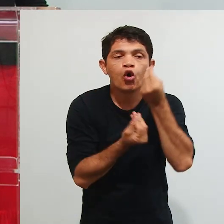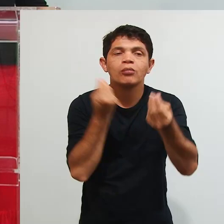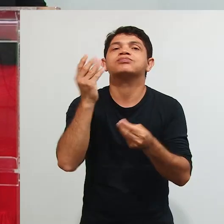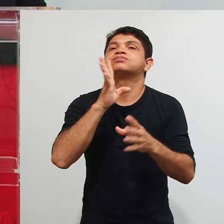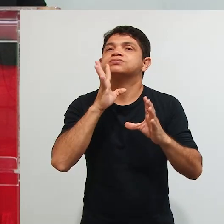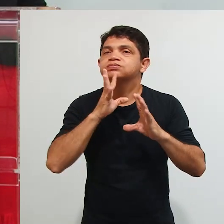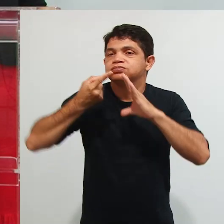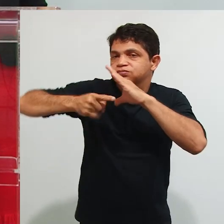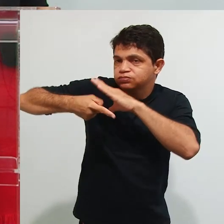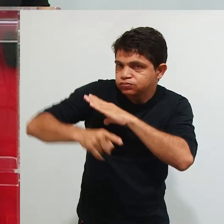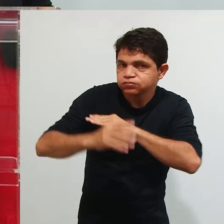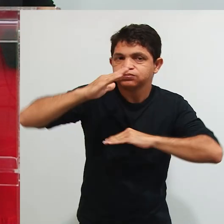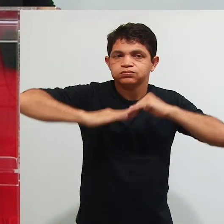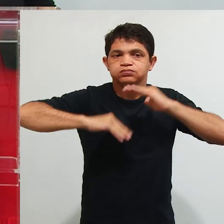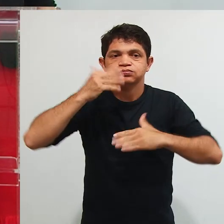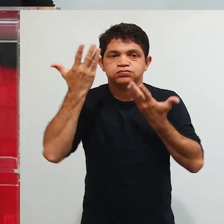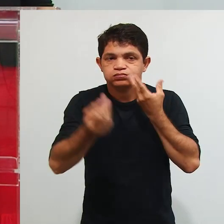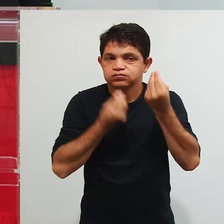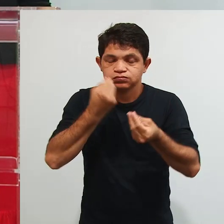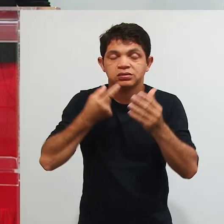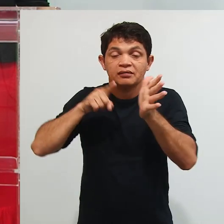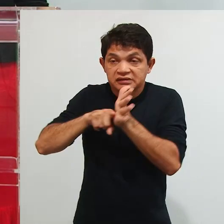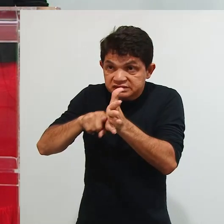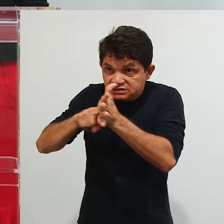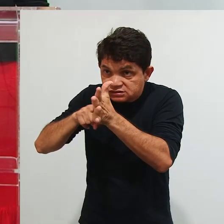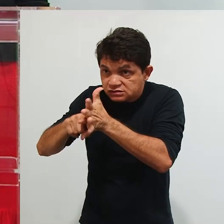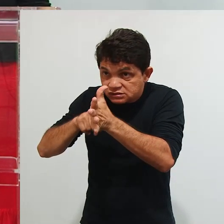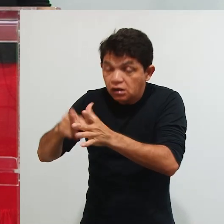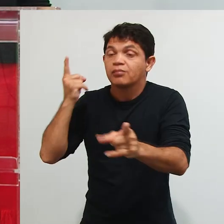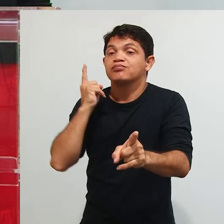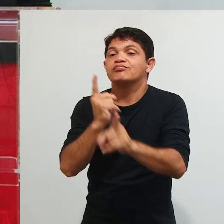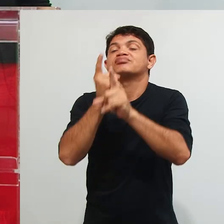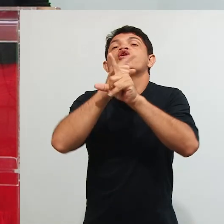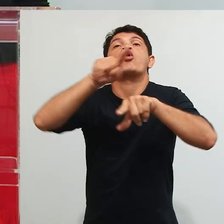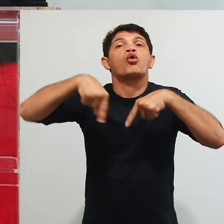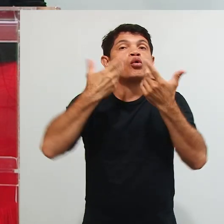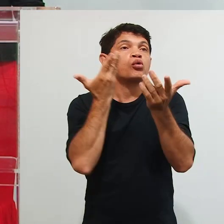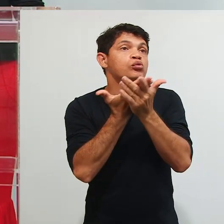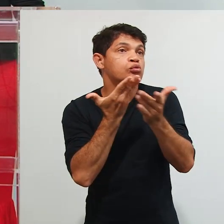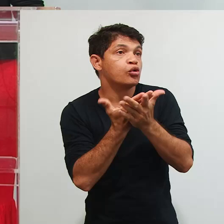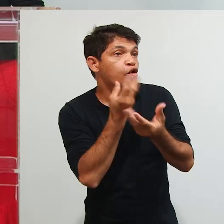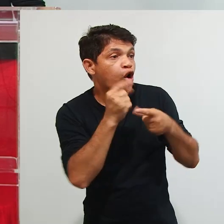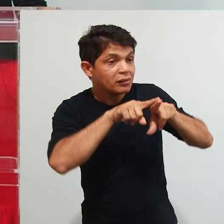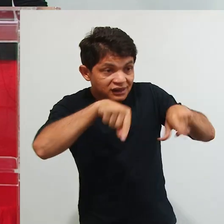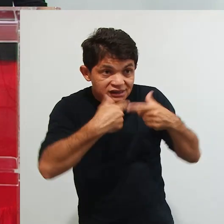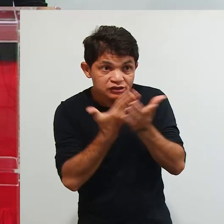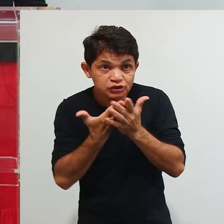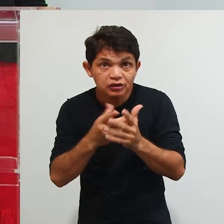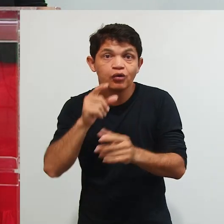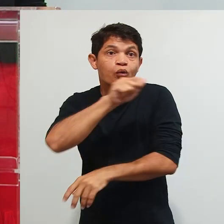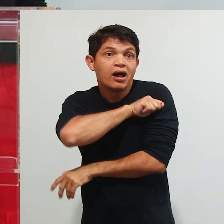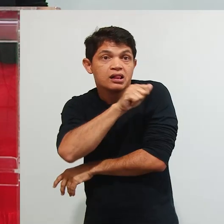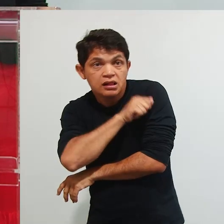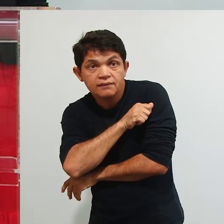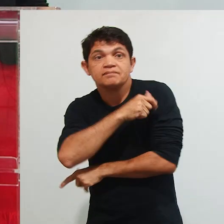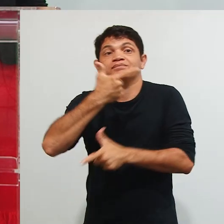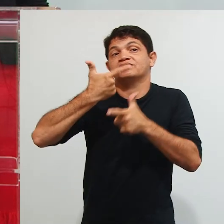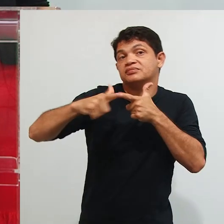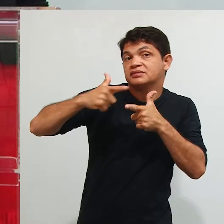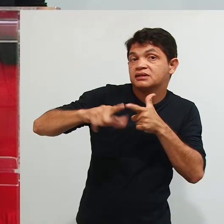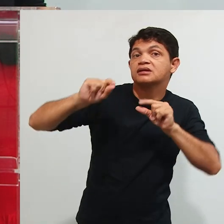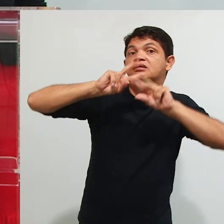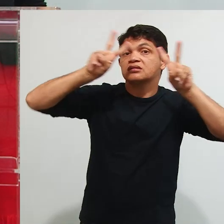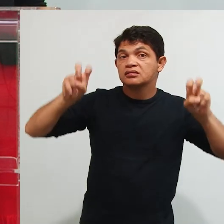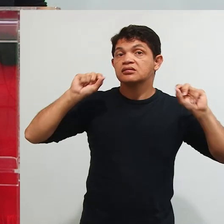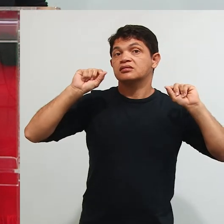né? Então, a partir desse nosso conhecimento, a gente vai poder investigar, fazer essa investigação em sala de aula quando nós tivermos um